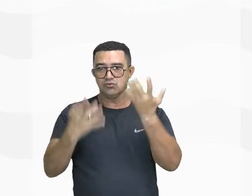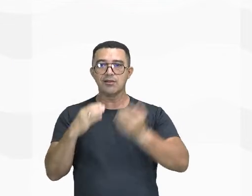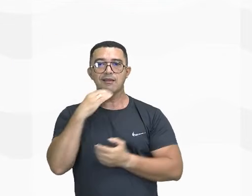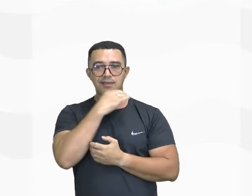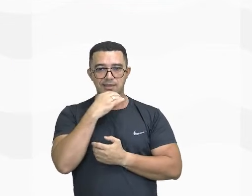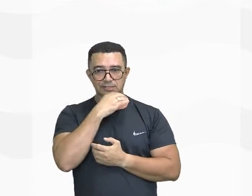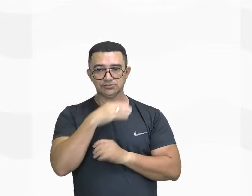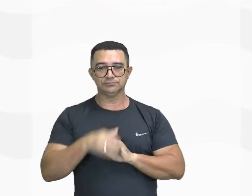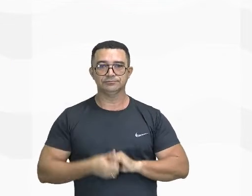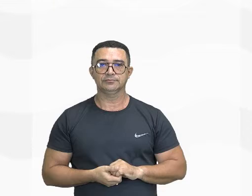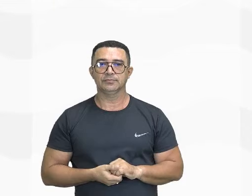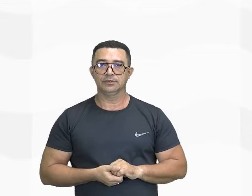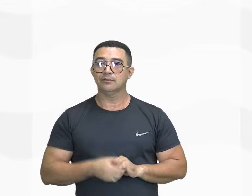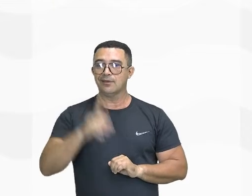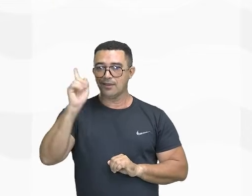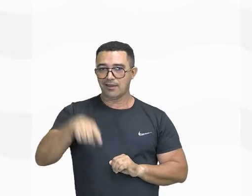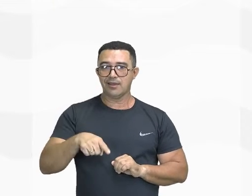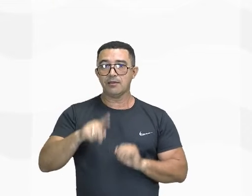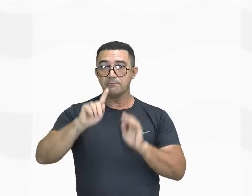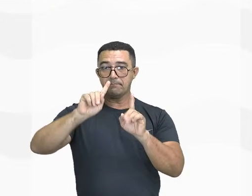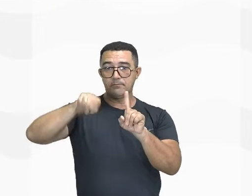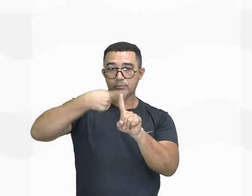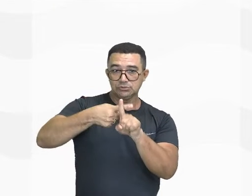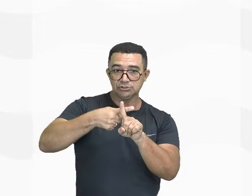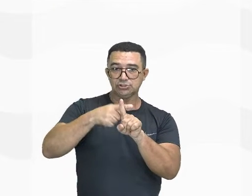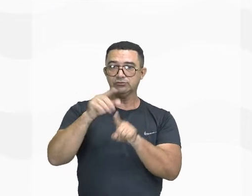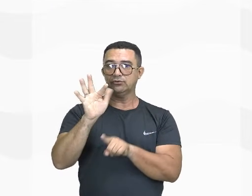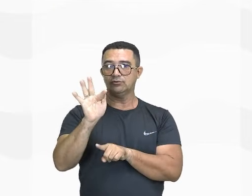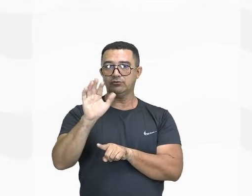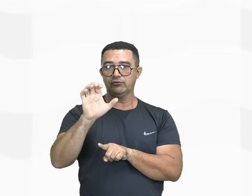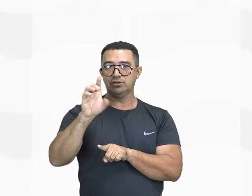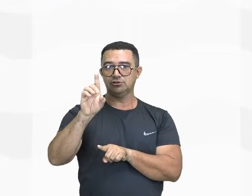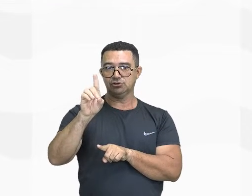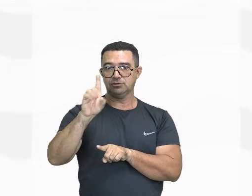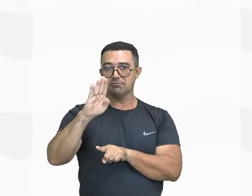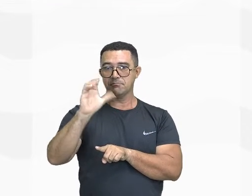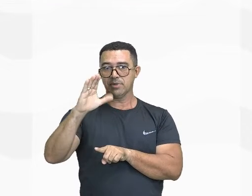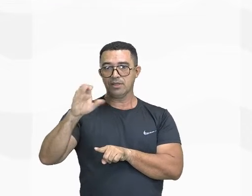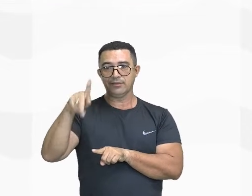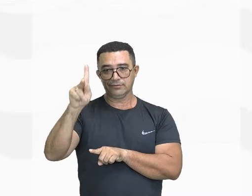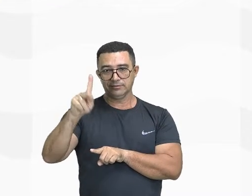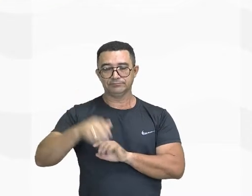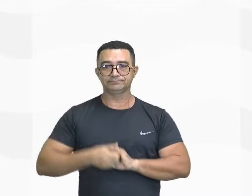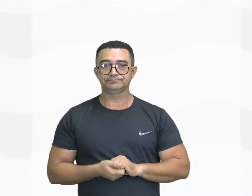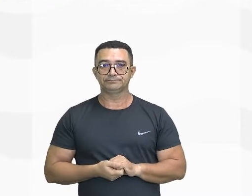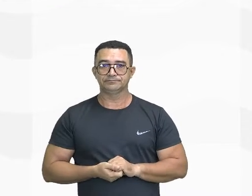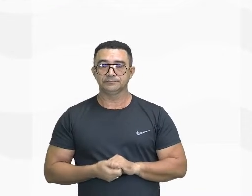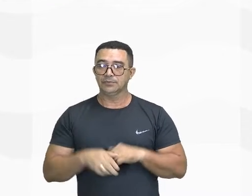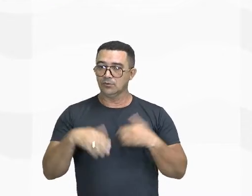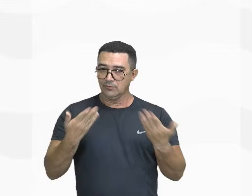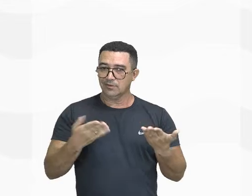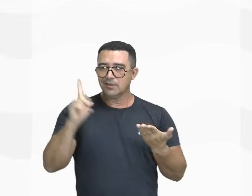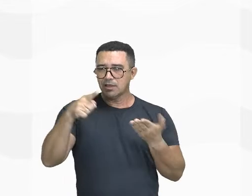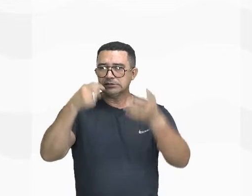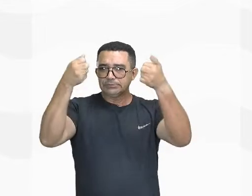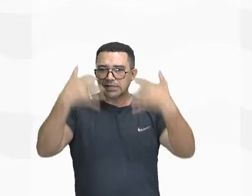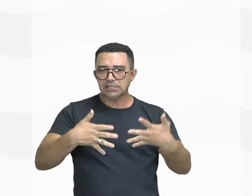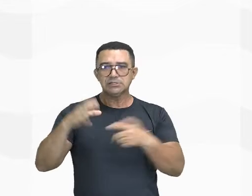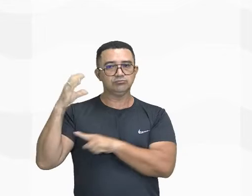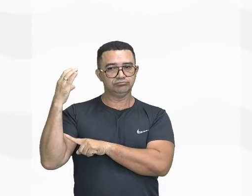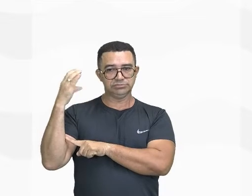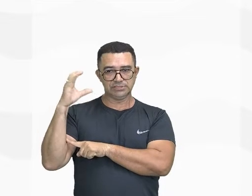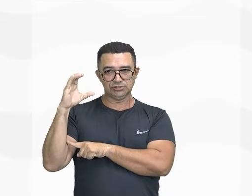um feedback positivo. Então, essas são as certezas, o consenso científico que existe, tá certo?